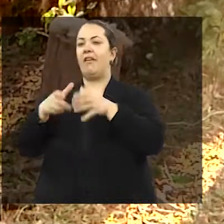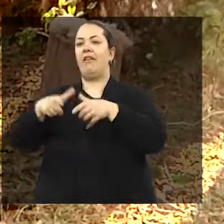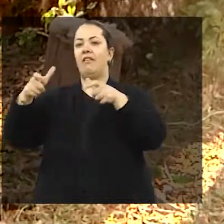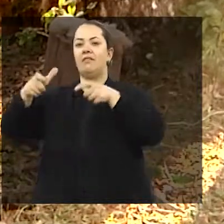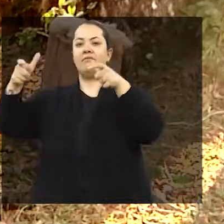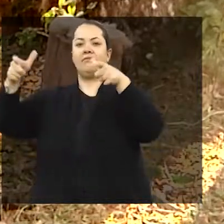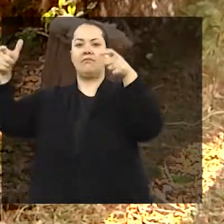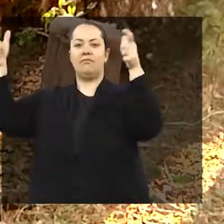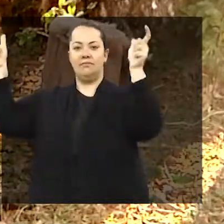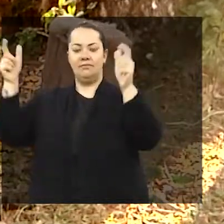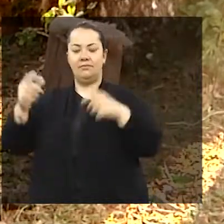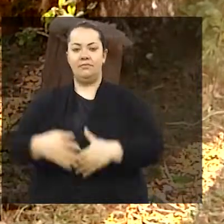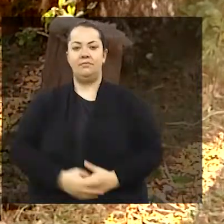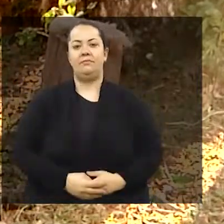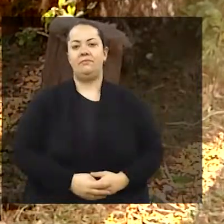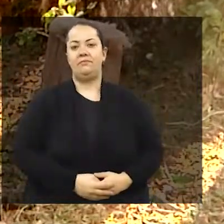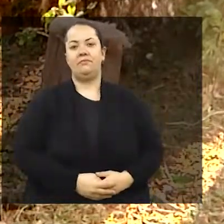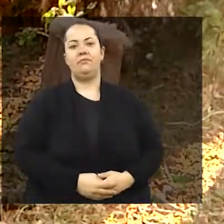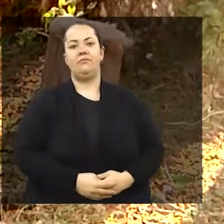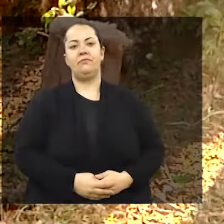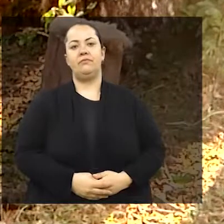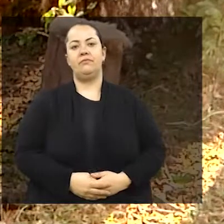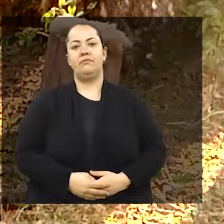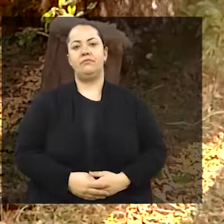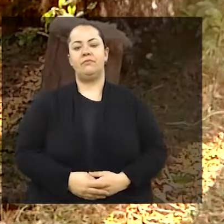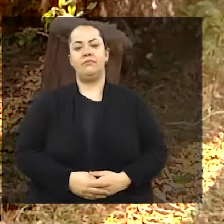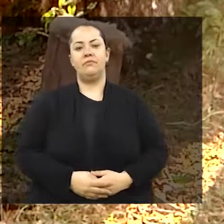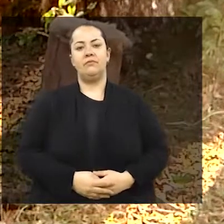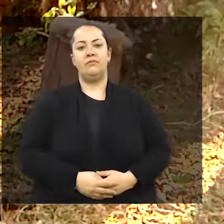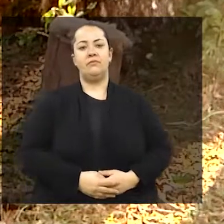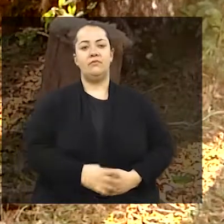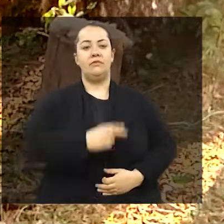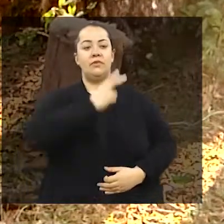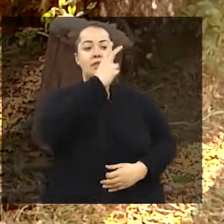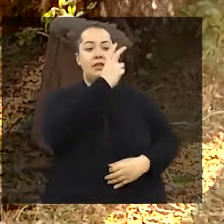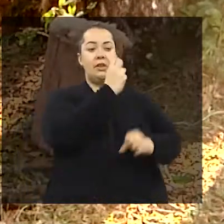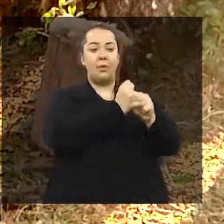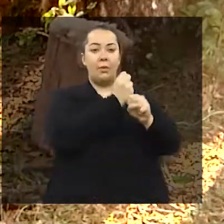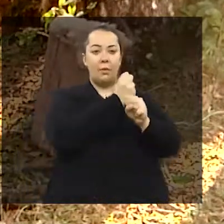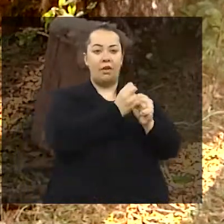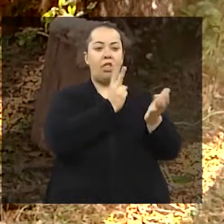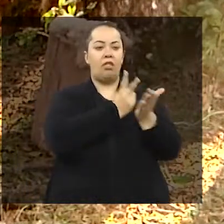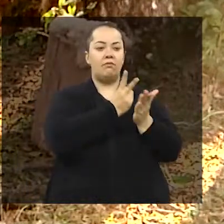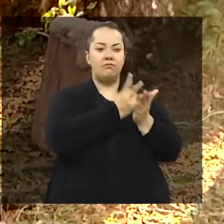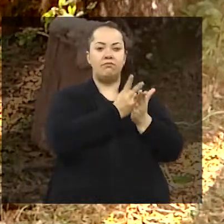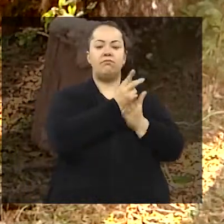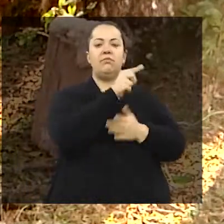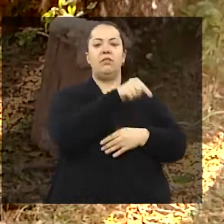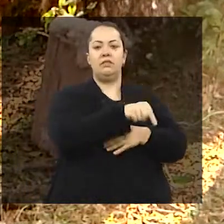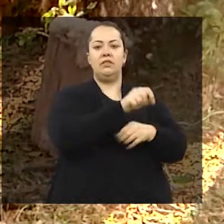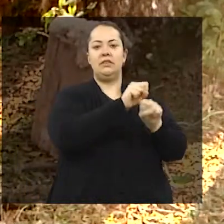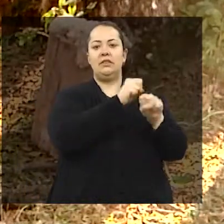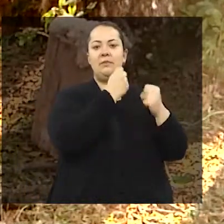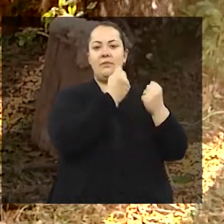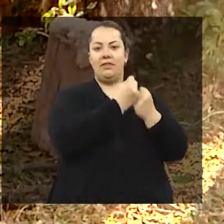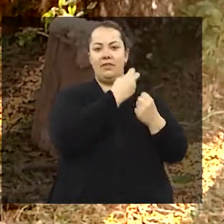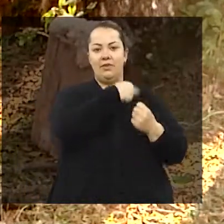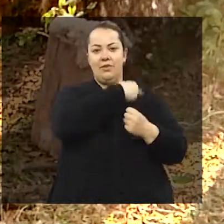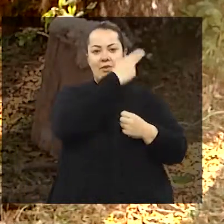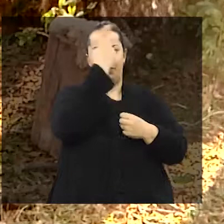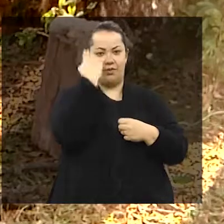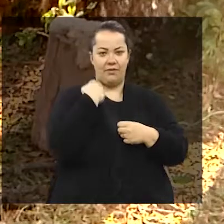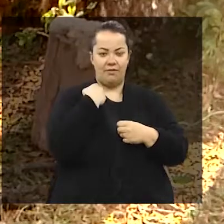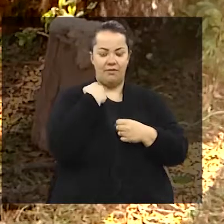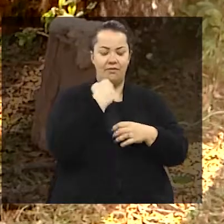anos aí a partir já no quinto ano houve um pedido por parte da administração do seminário para que nós